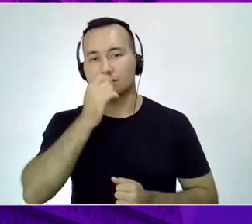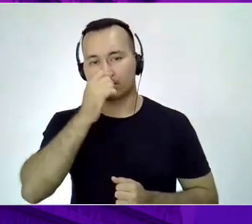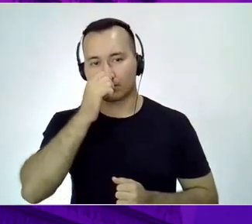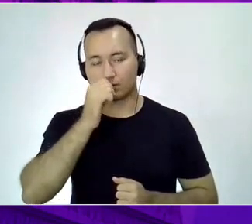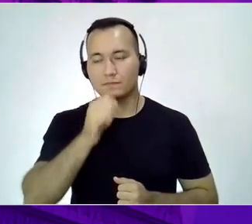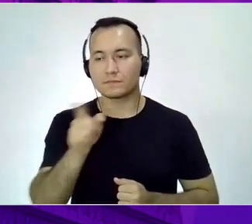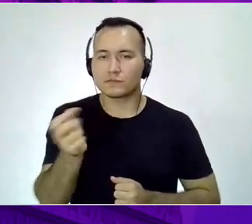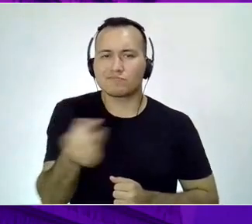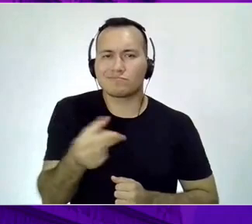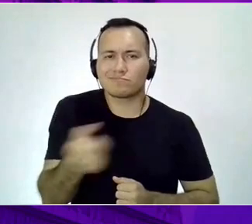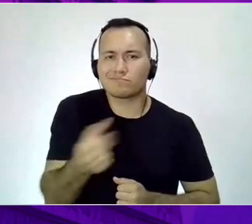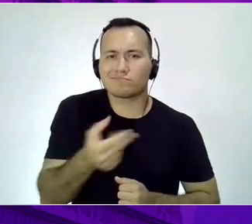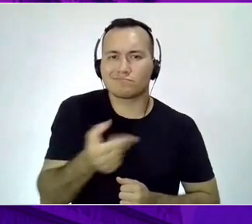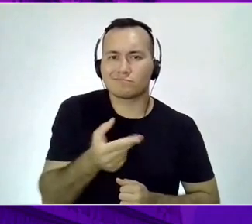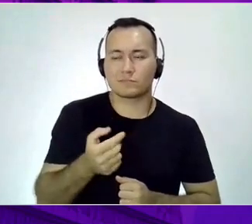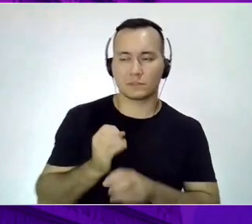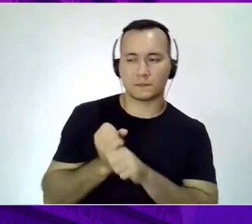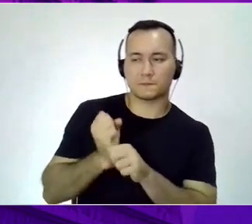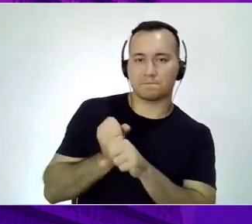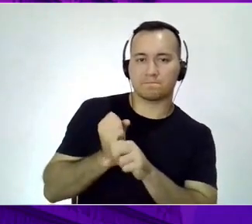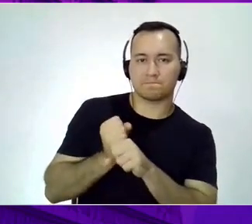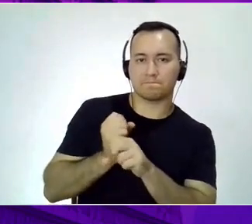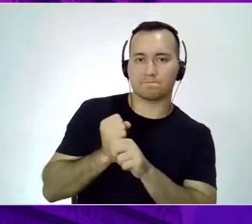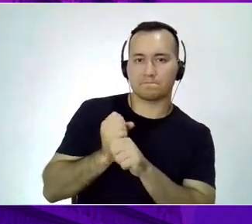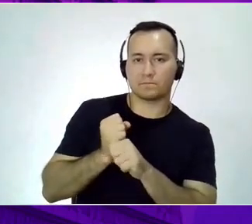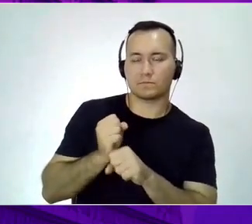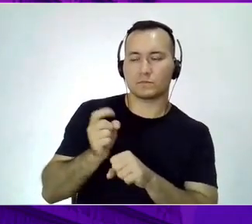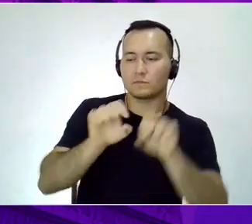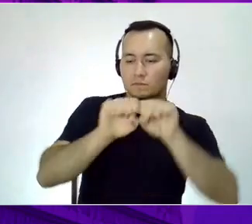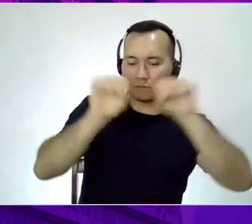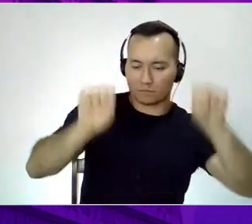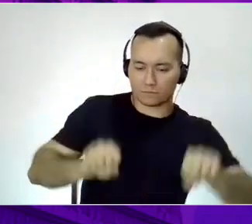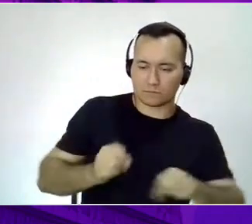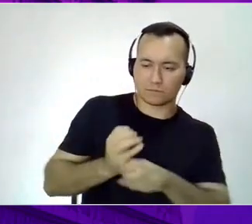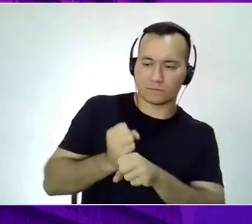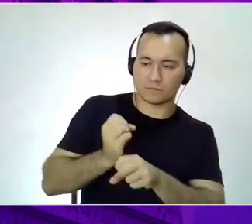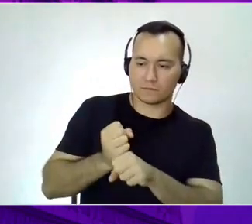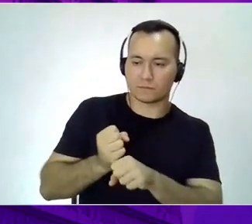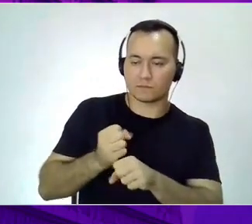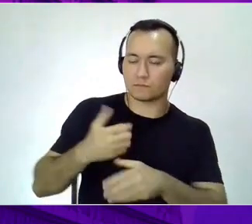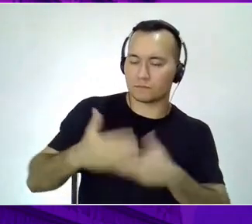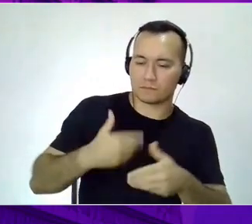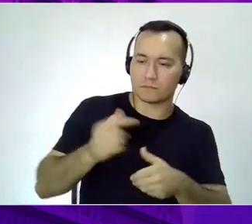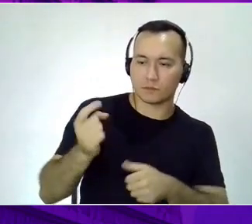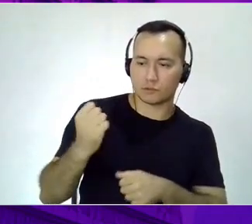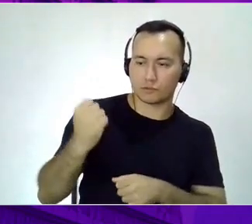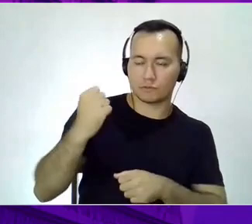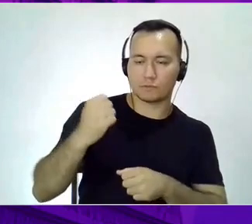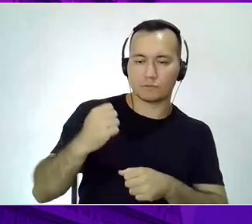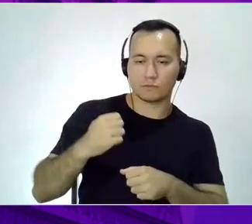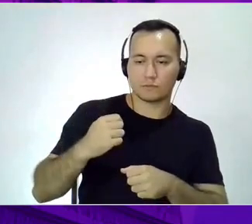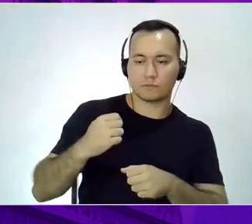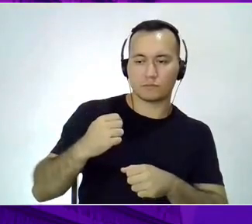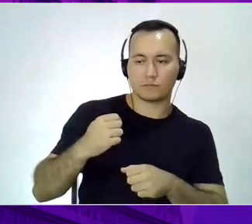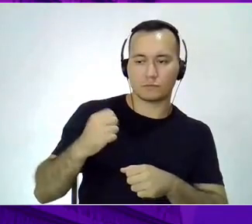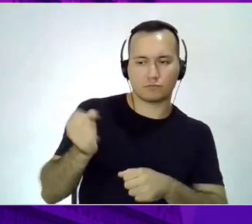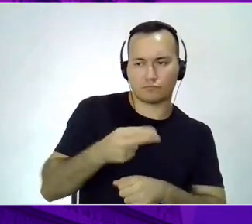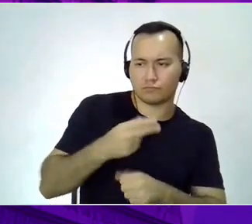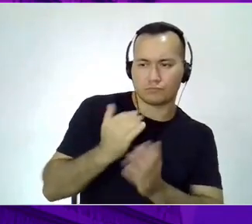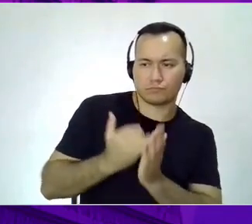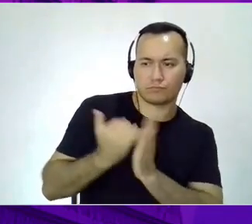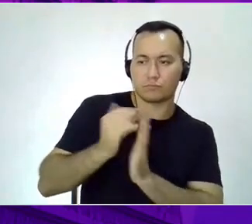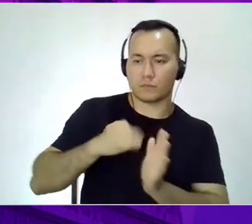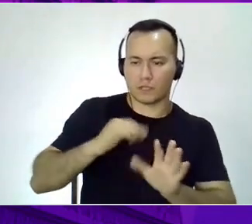eu tenho um sistema de cálculo de aceleração e eu duplicar a força que eu estou aplicando, a aceleração tem que dobrar. Se